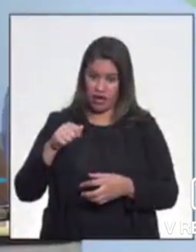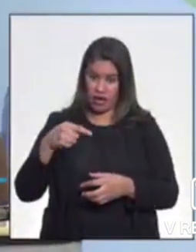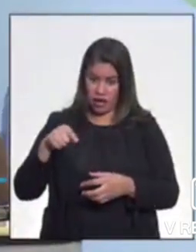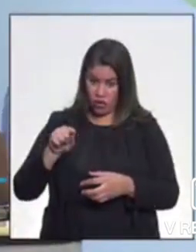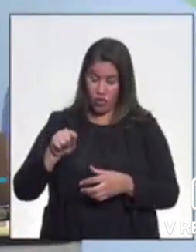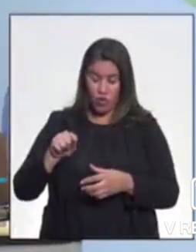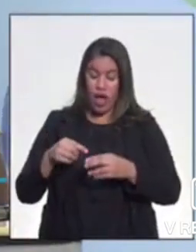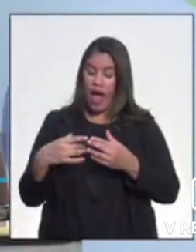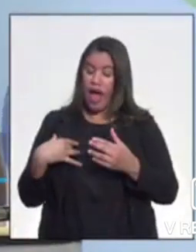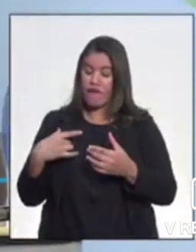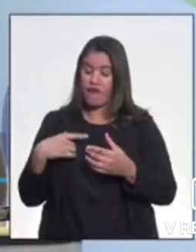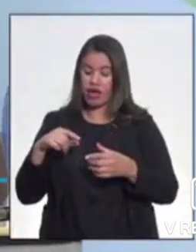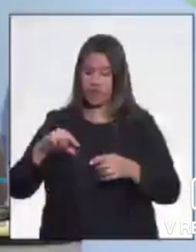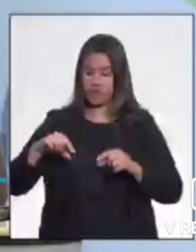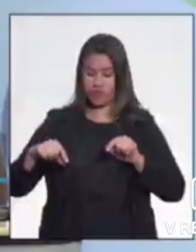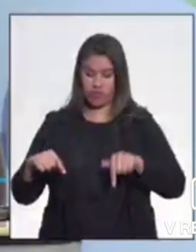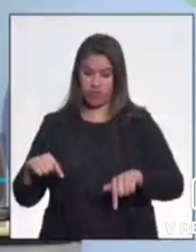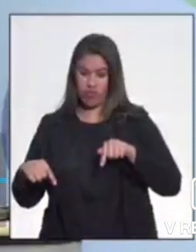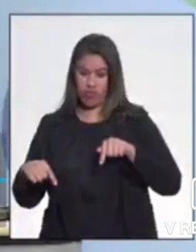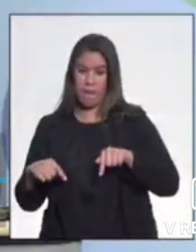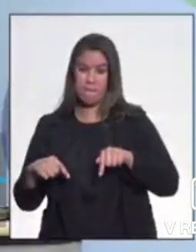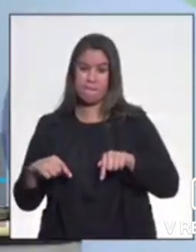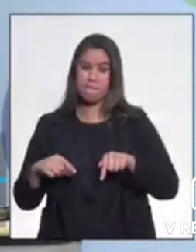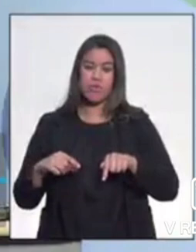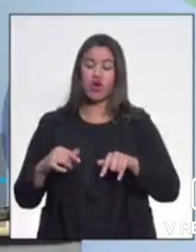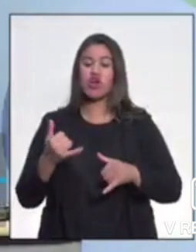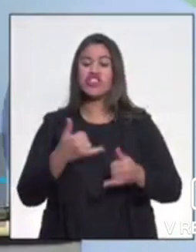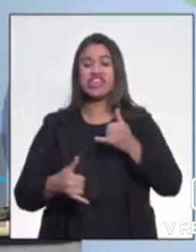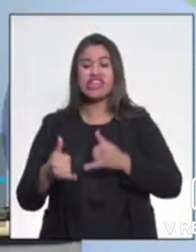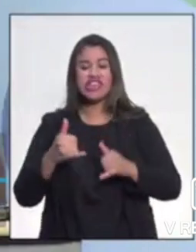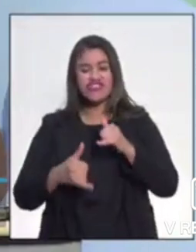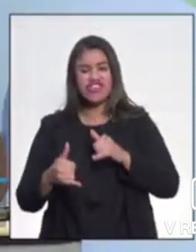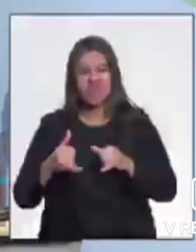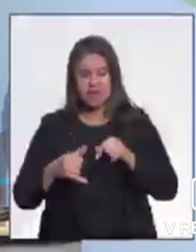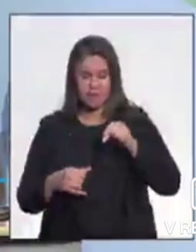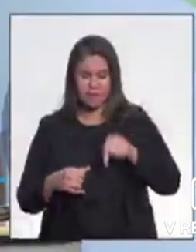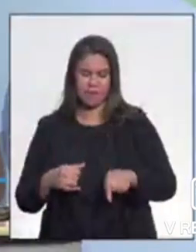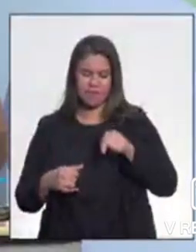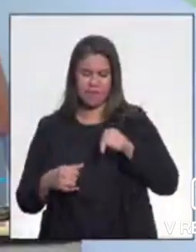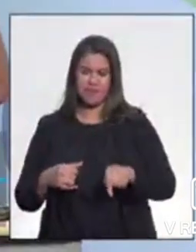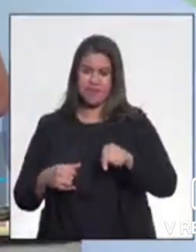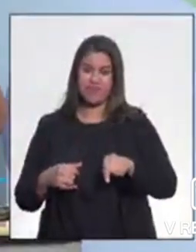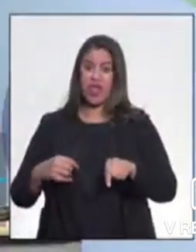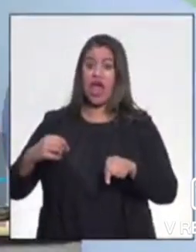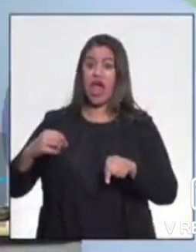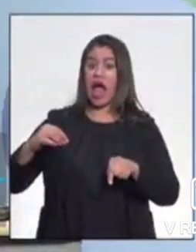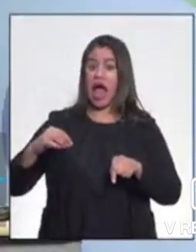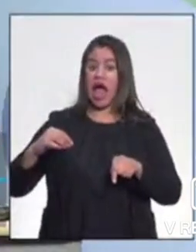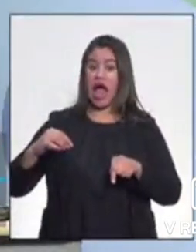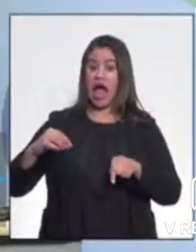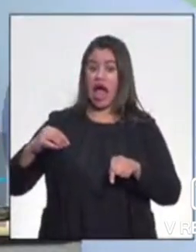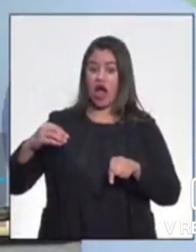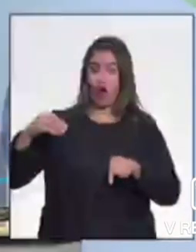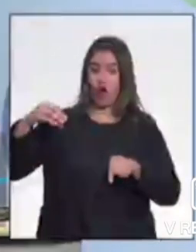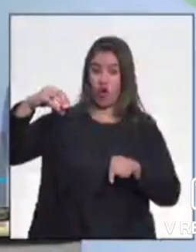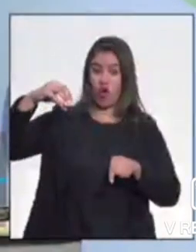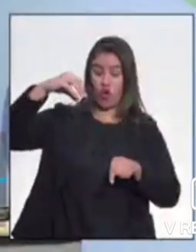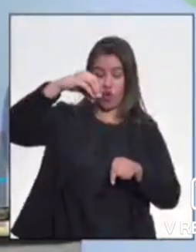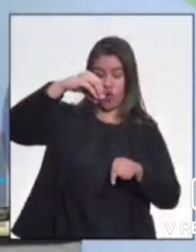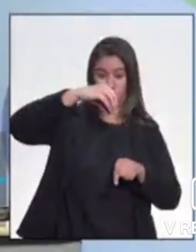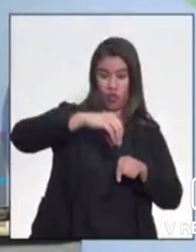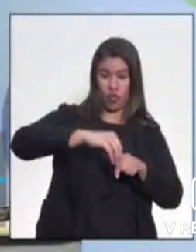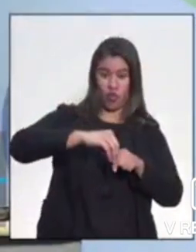libera energia, né? Aquele do fogão lá. Você pega essa lâmpada, coloca o bocal da lâmpada na